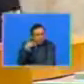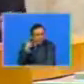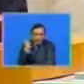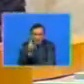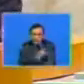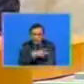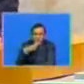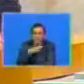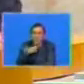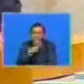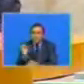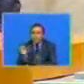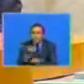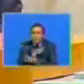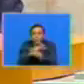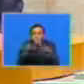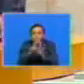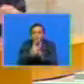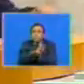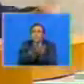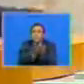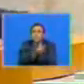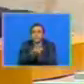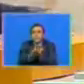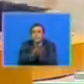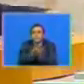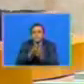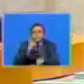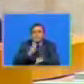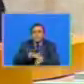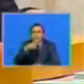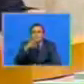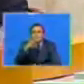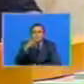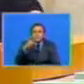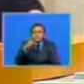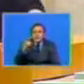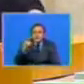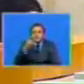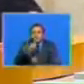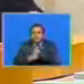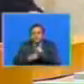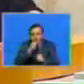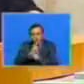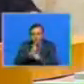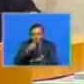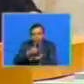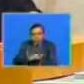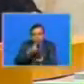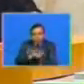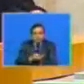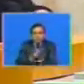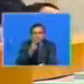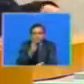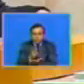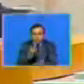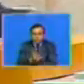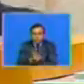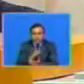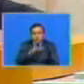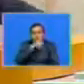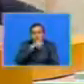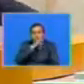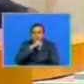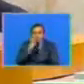nada de oxigênio tem nele. E depois de mais de 10 anos de gigantescos investimentos, continua tão ruim quanto